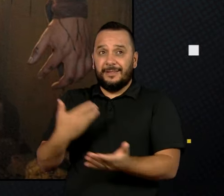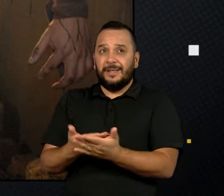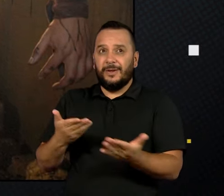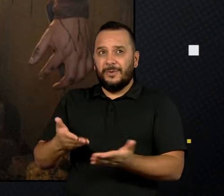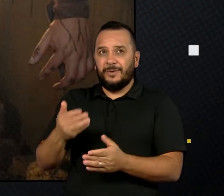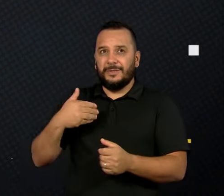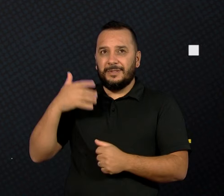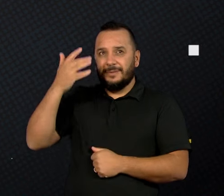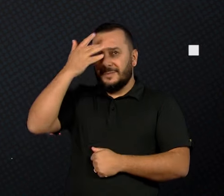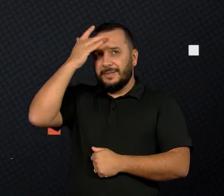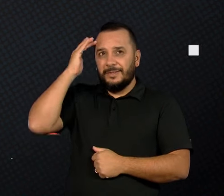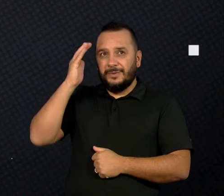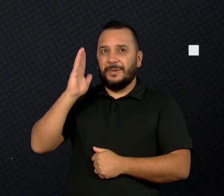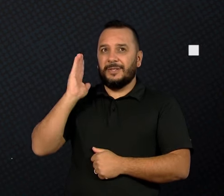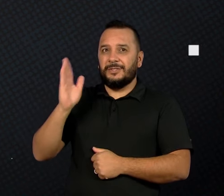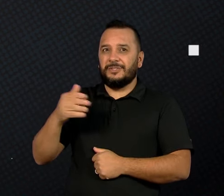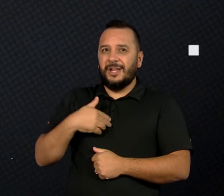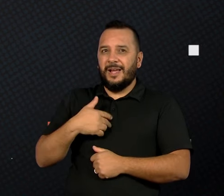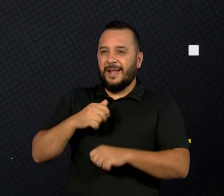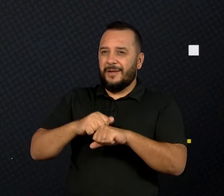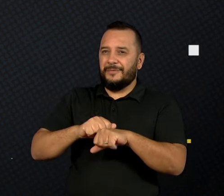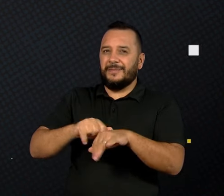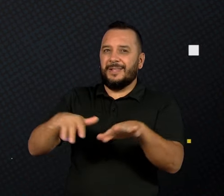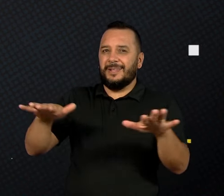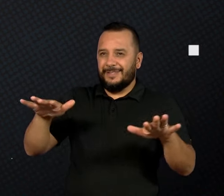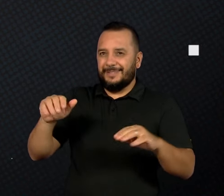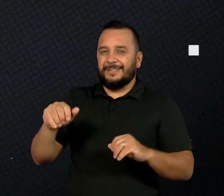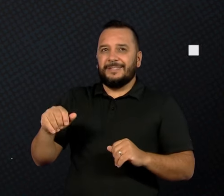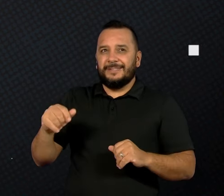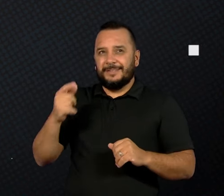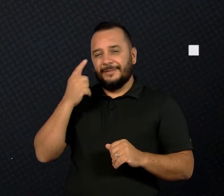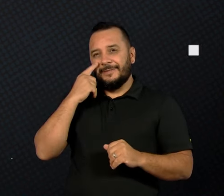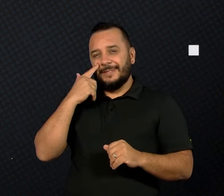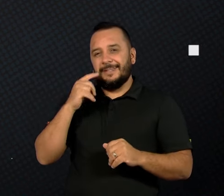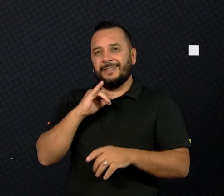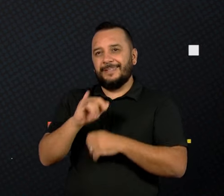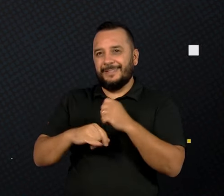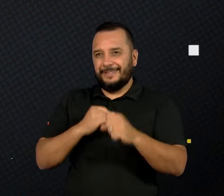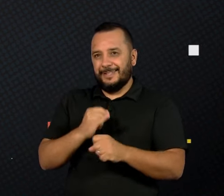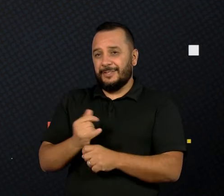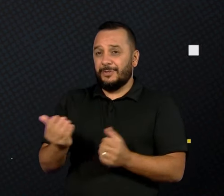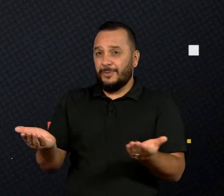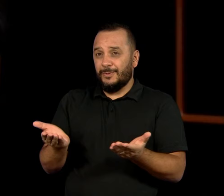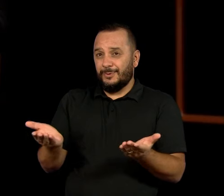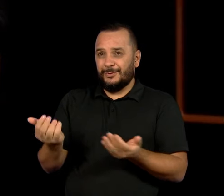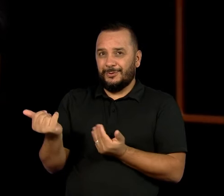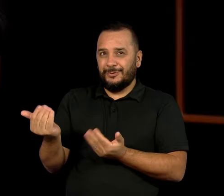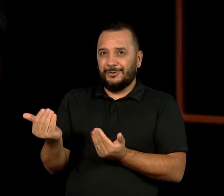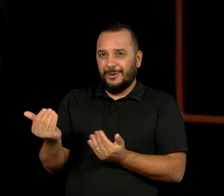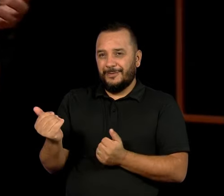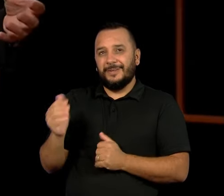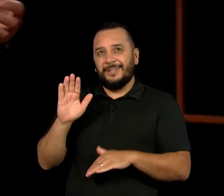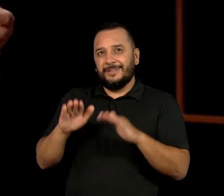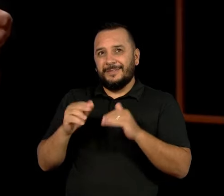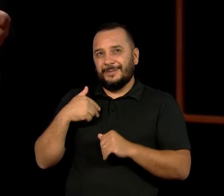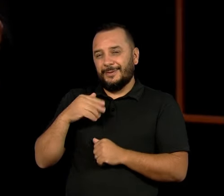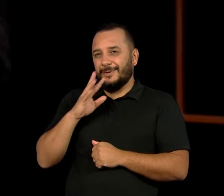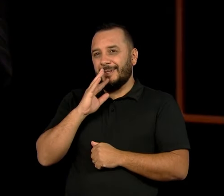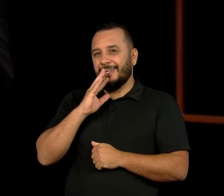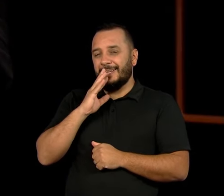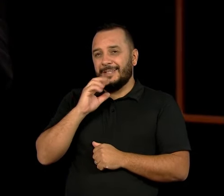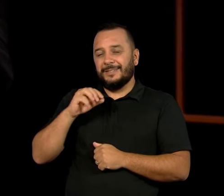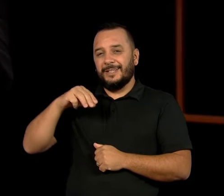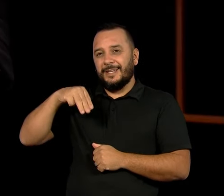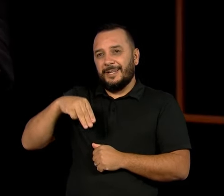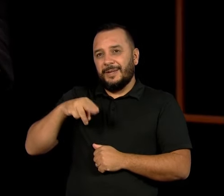pessoas viralizem, que você vê quando você vê cenas que os jovens hoje em dia muitas vezes conhecem os mutantes